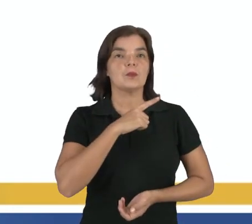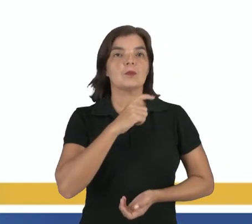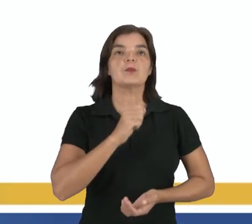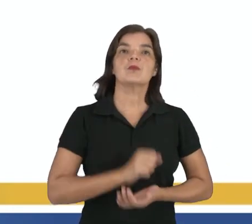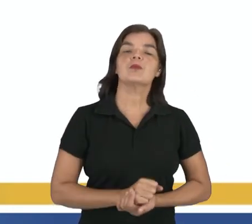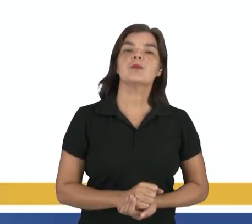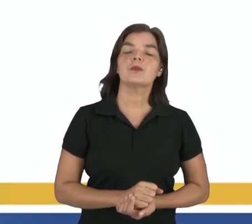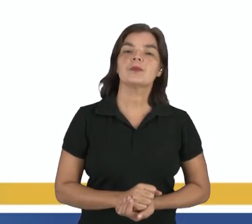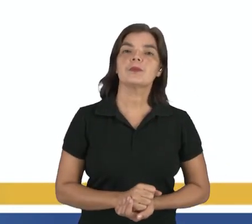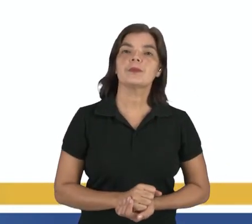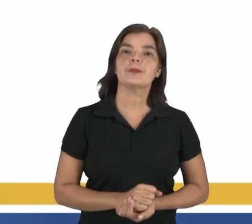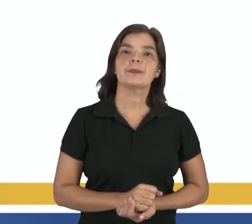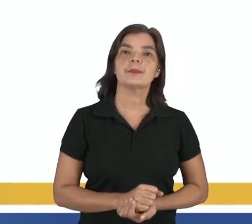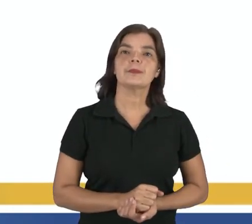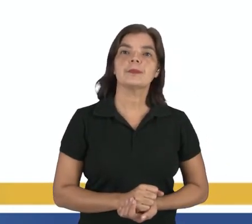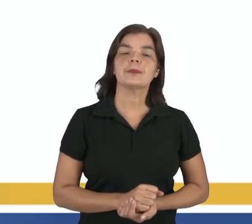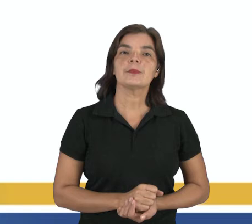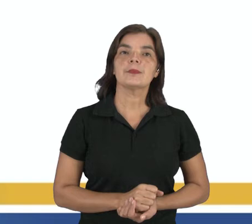temos